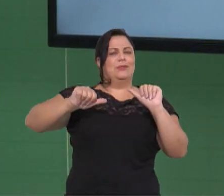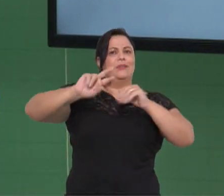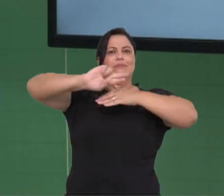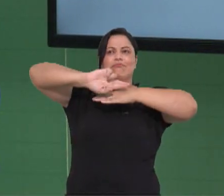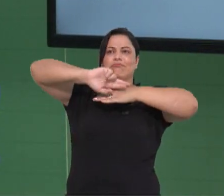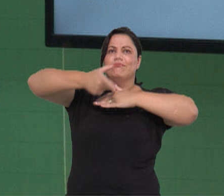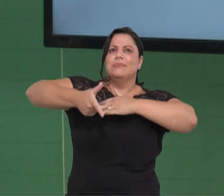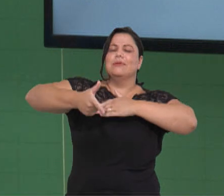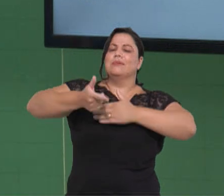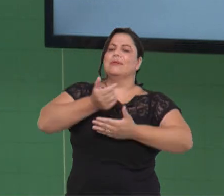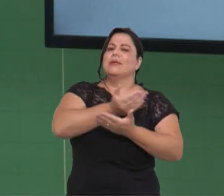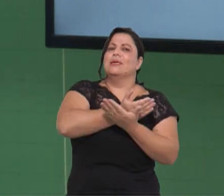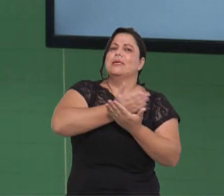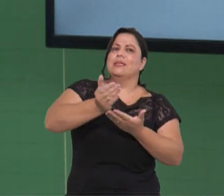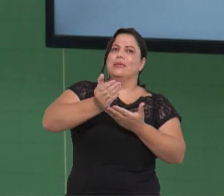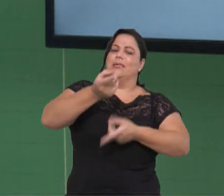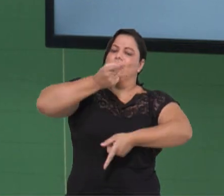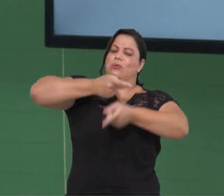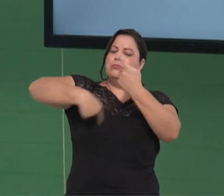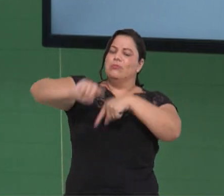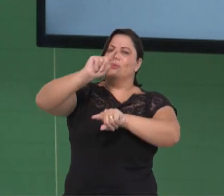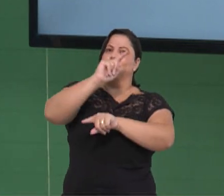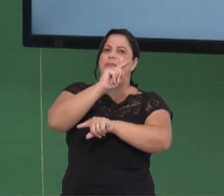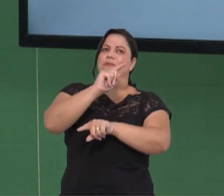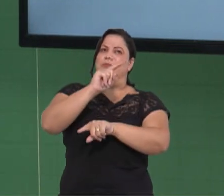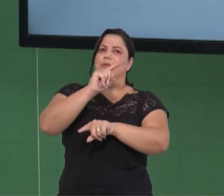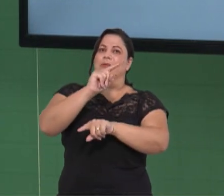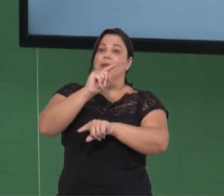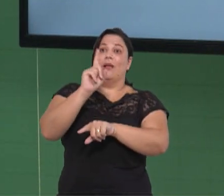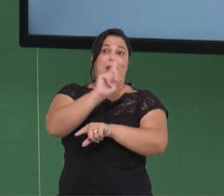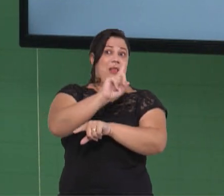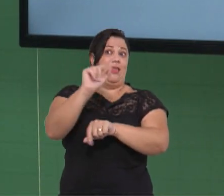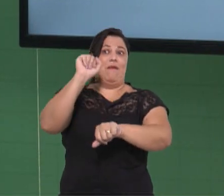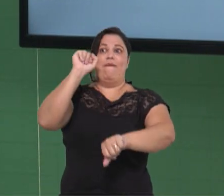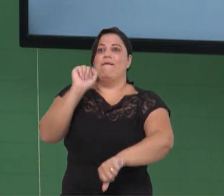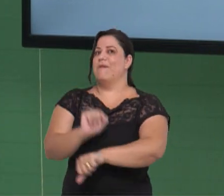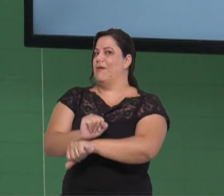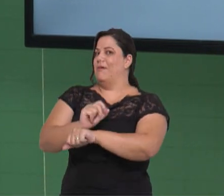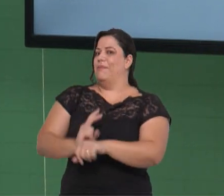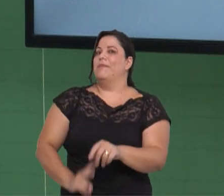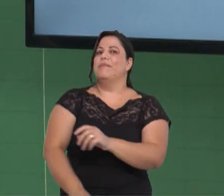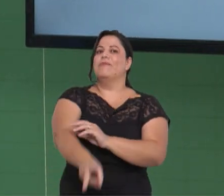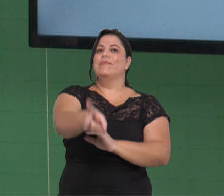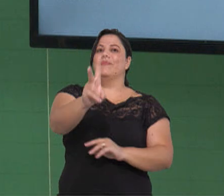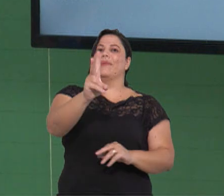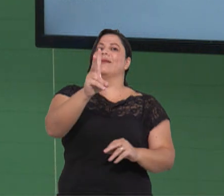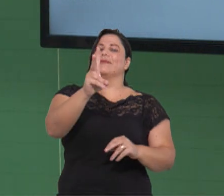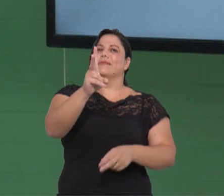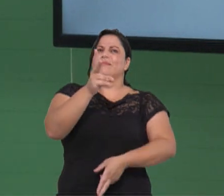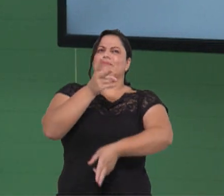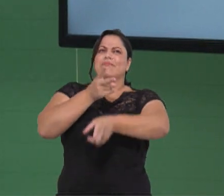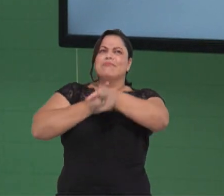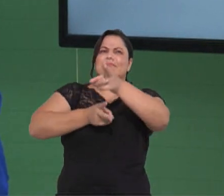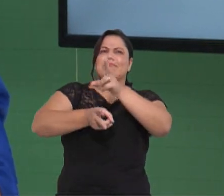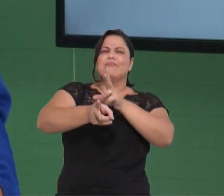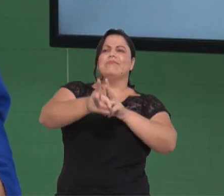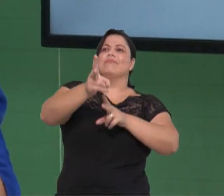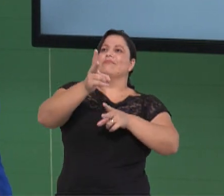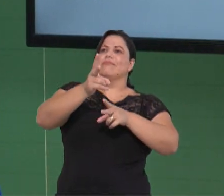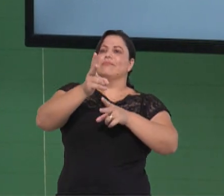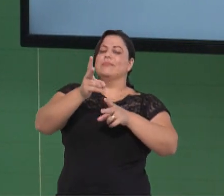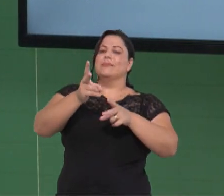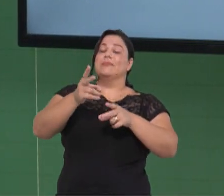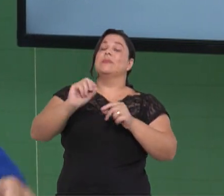desse início revolucionário que não mais vai parar, enquanto não causar sérias mudanças na